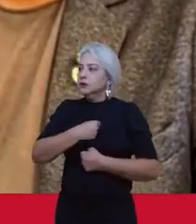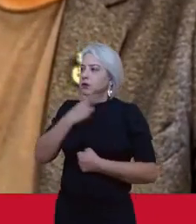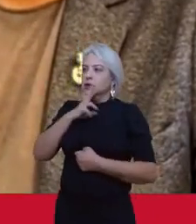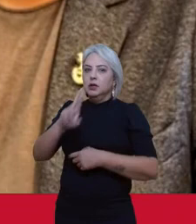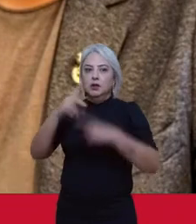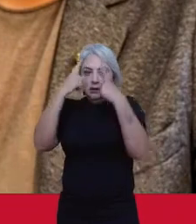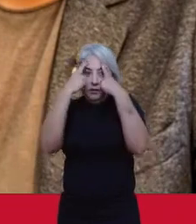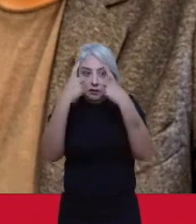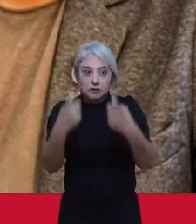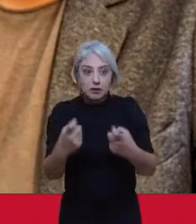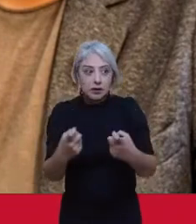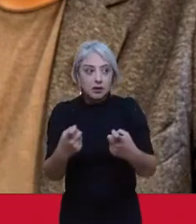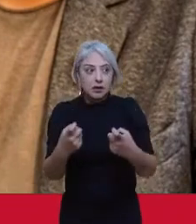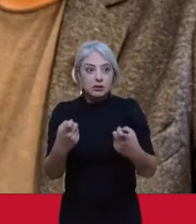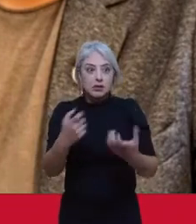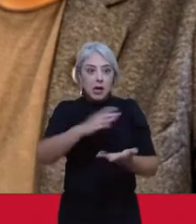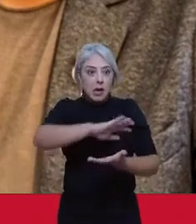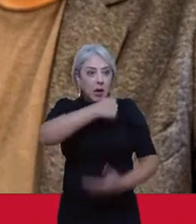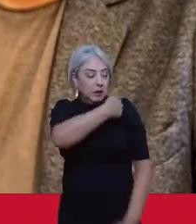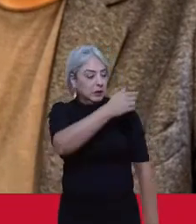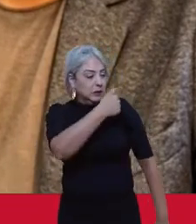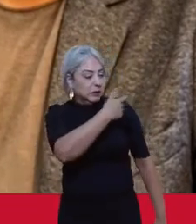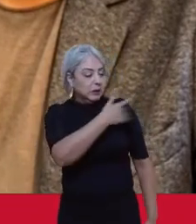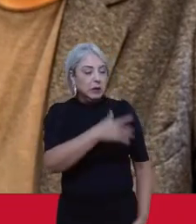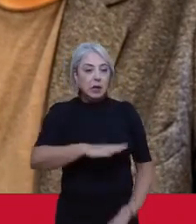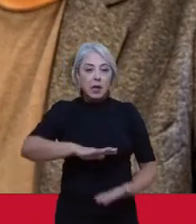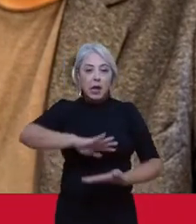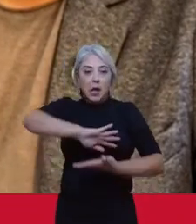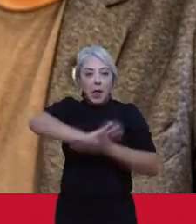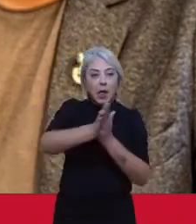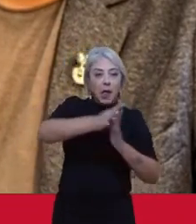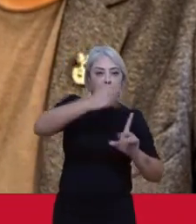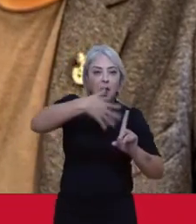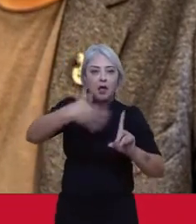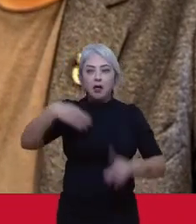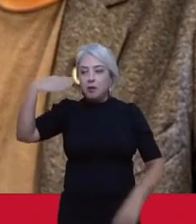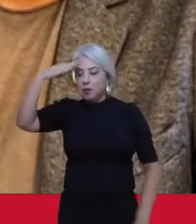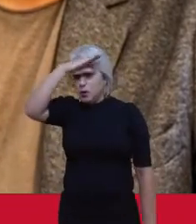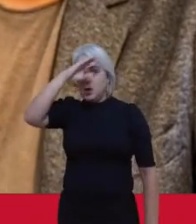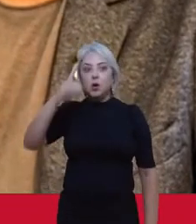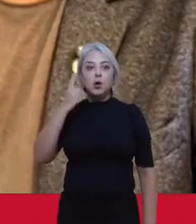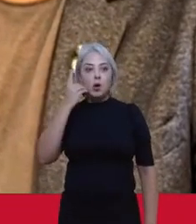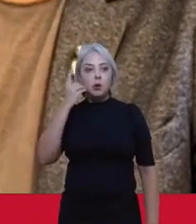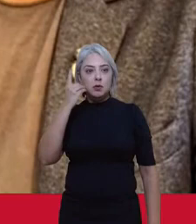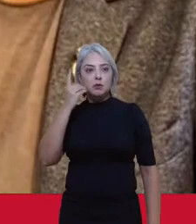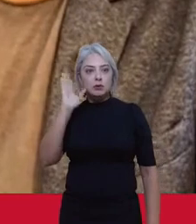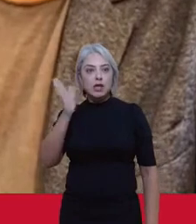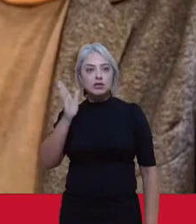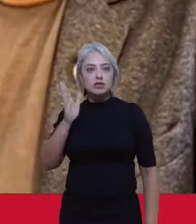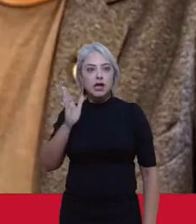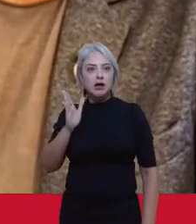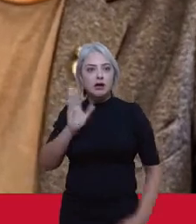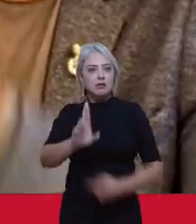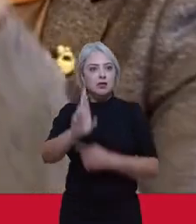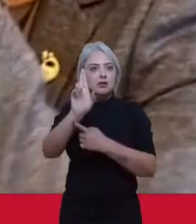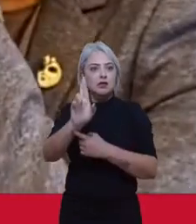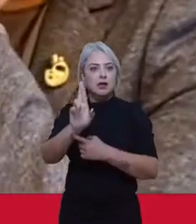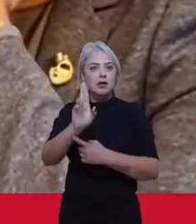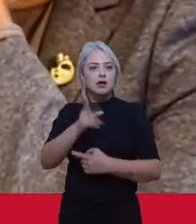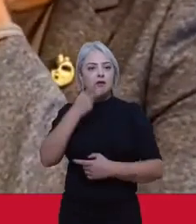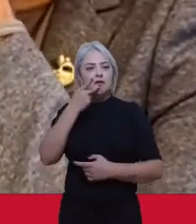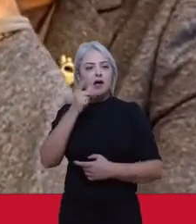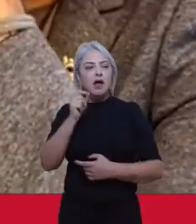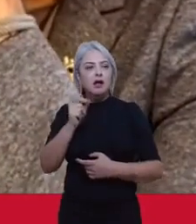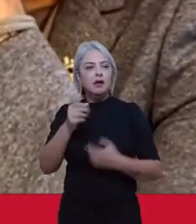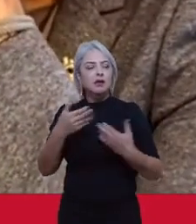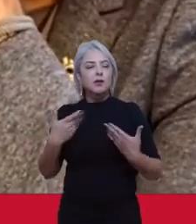à violência, à discriminação, à homofobia que o Bolsonaro, como deputado, já representava. Eu quero que você conte um pouco,